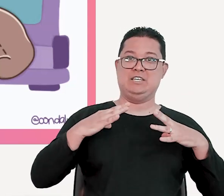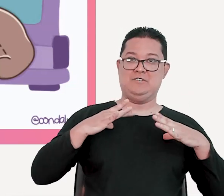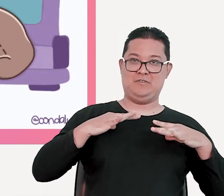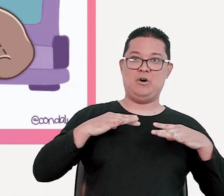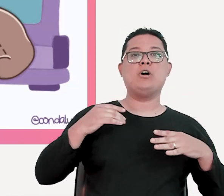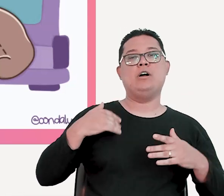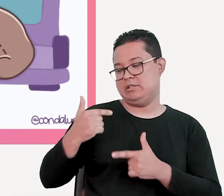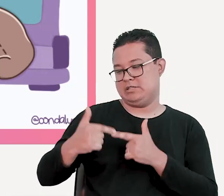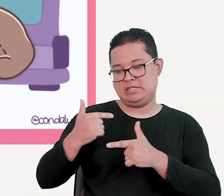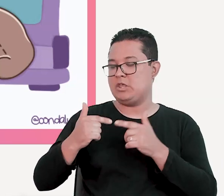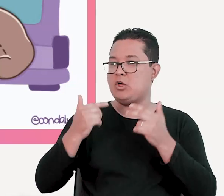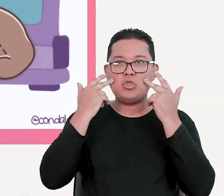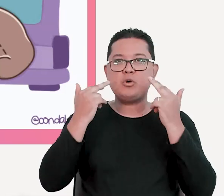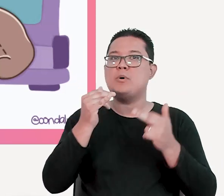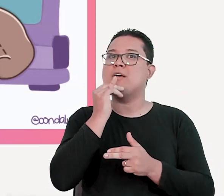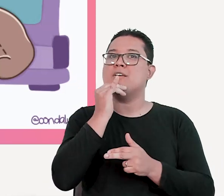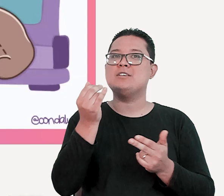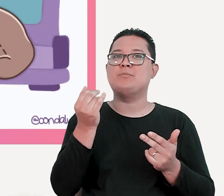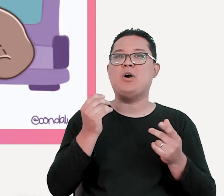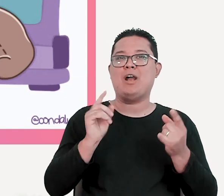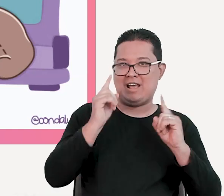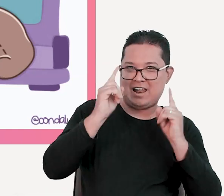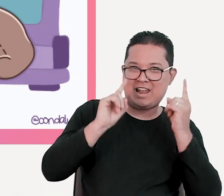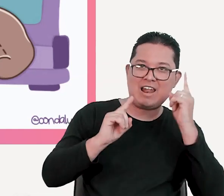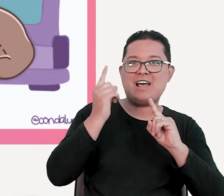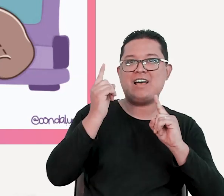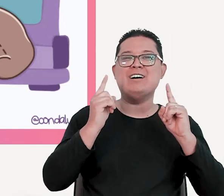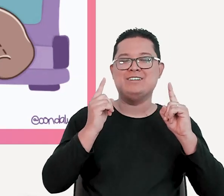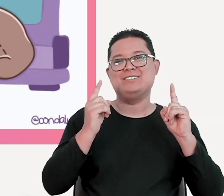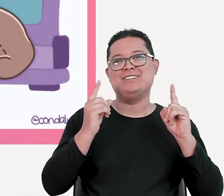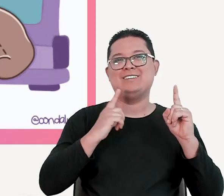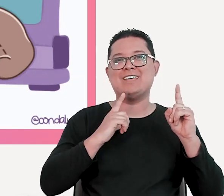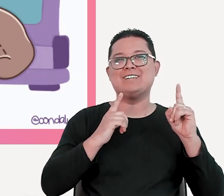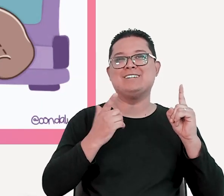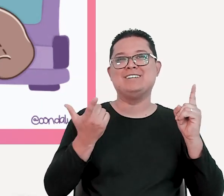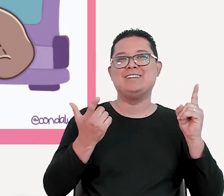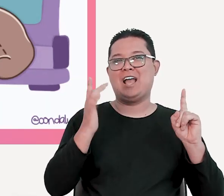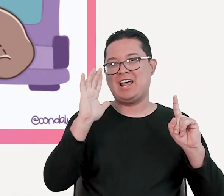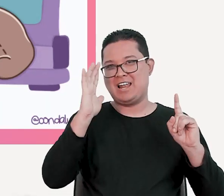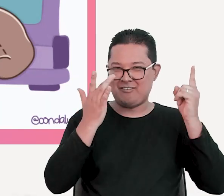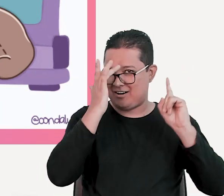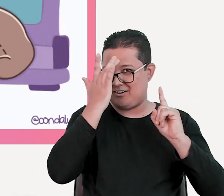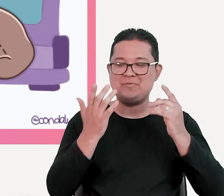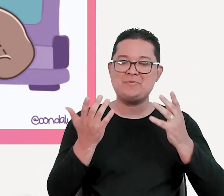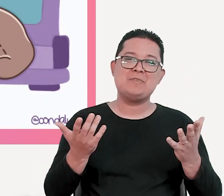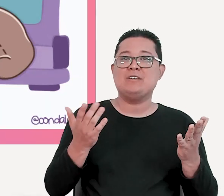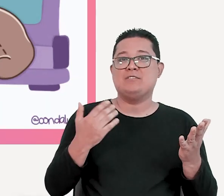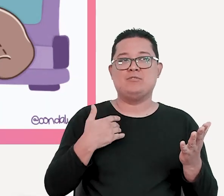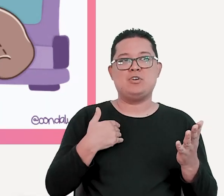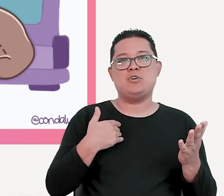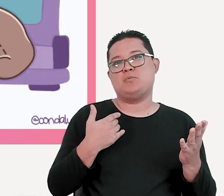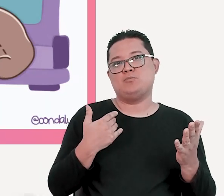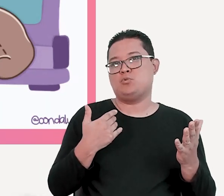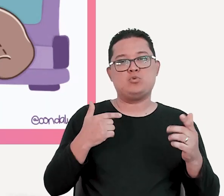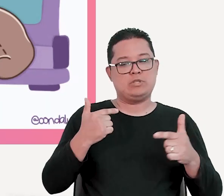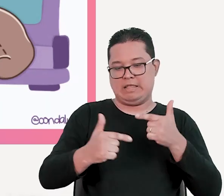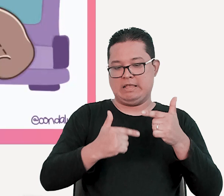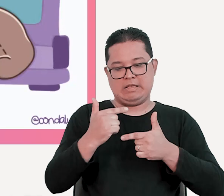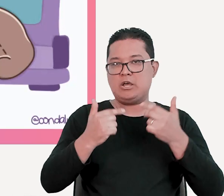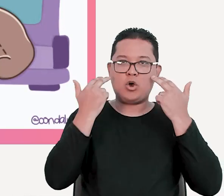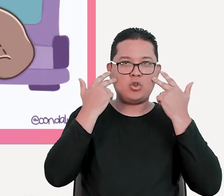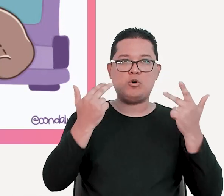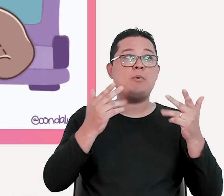meu trabalho não é cansativo, não demanda tanto assim, que a gente acaba meio que gostando,